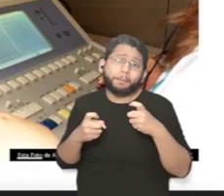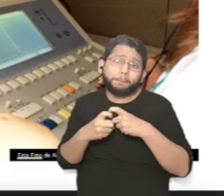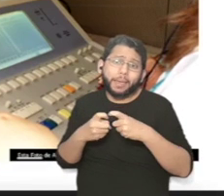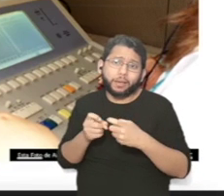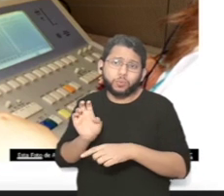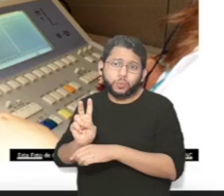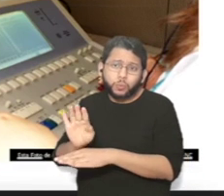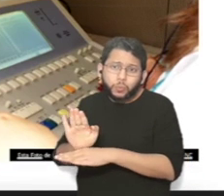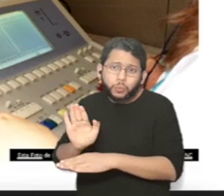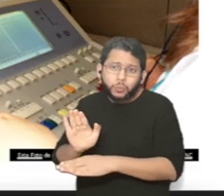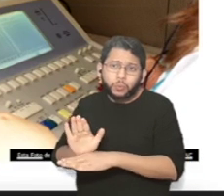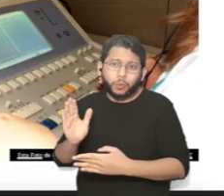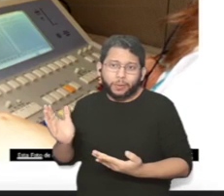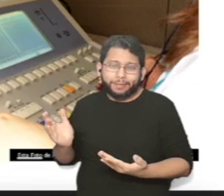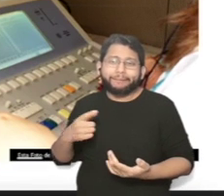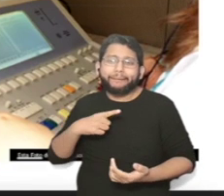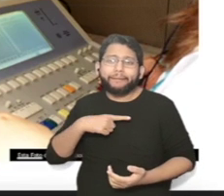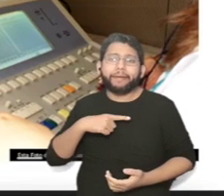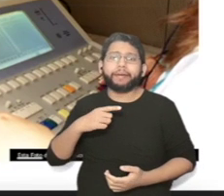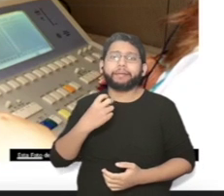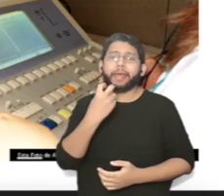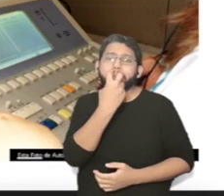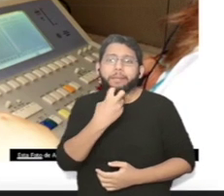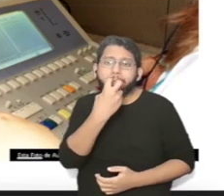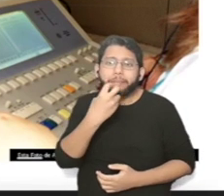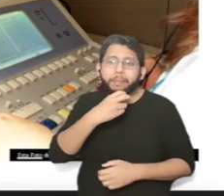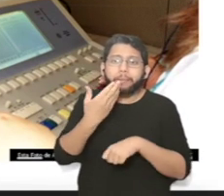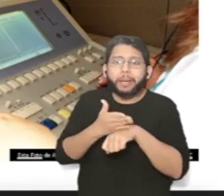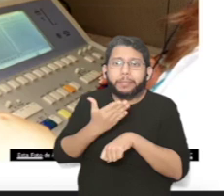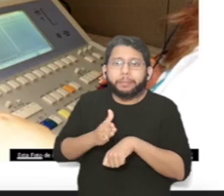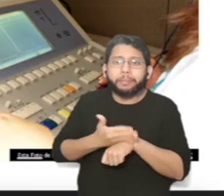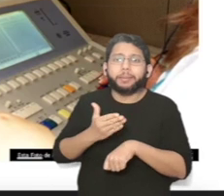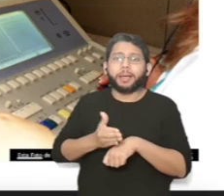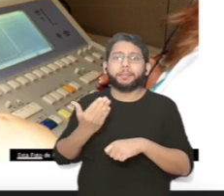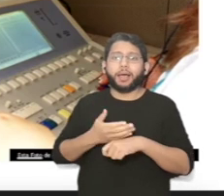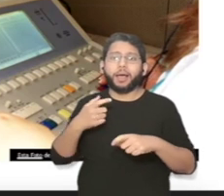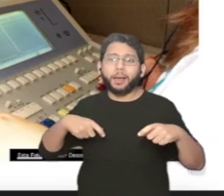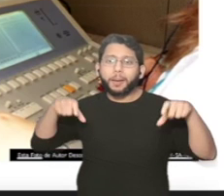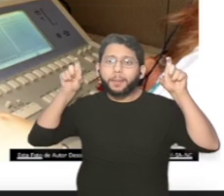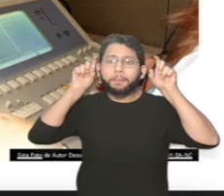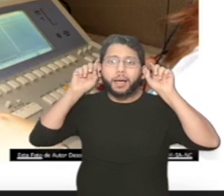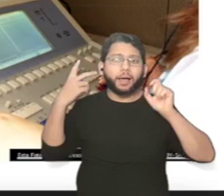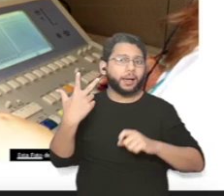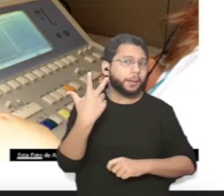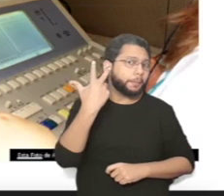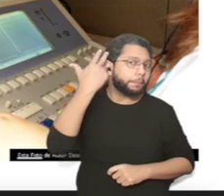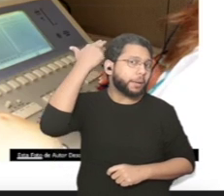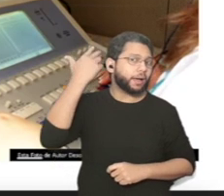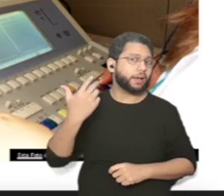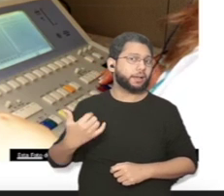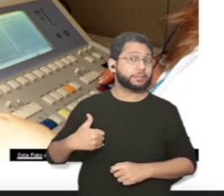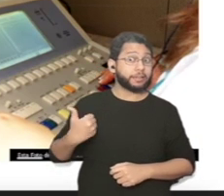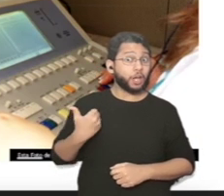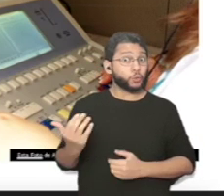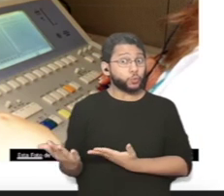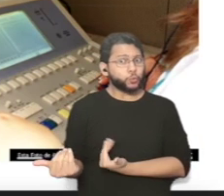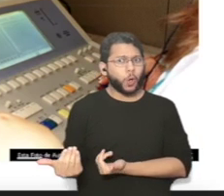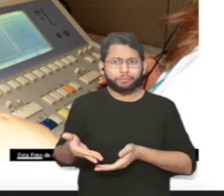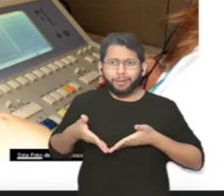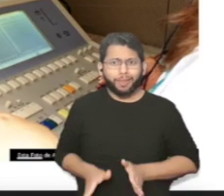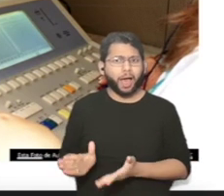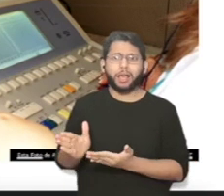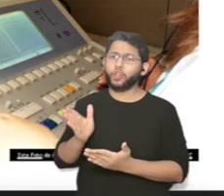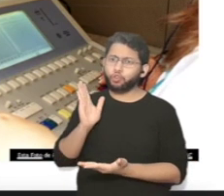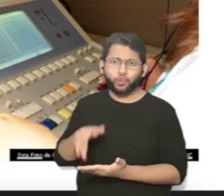fonoaudiológica, o diagnóstico precoce, as intervenções médicas e cirúrgicas, entre